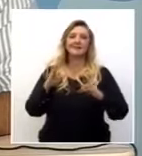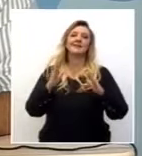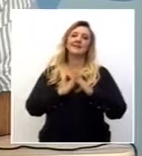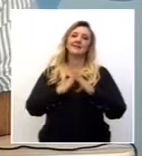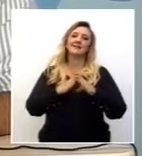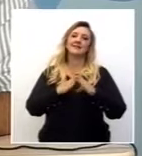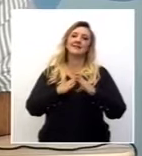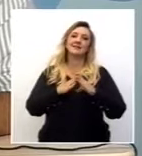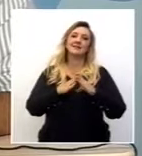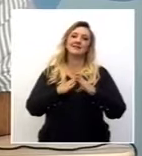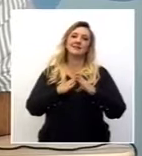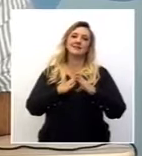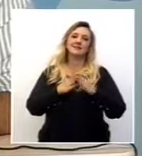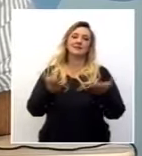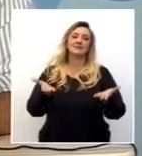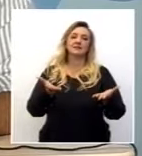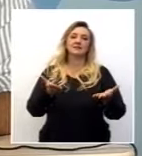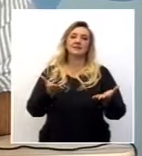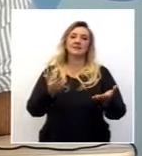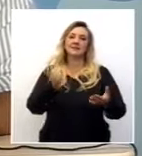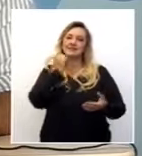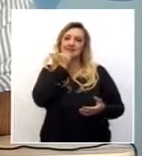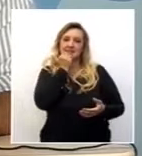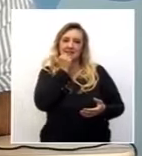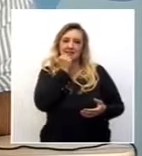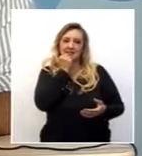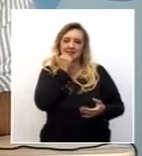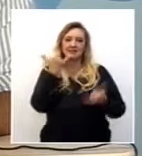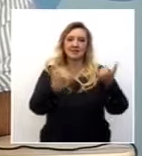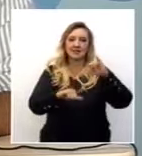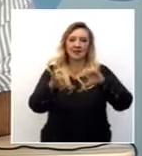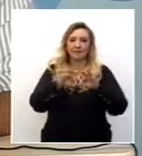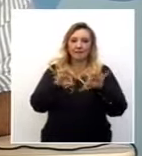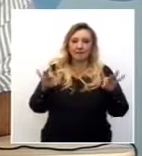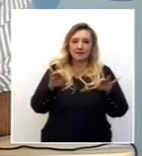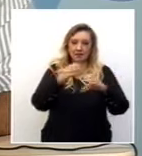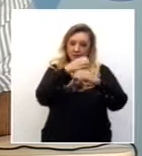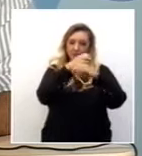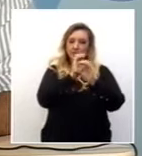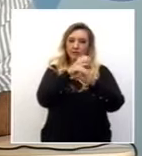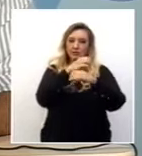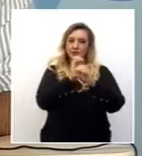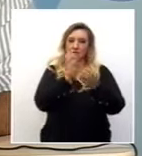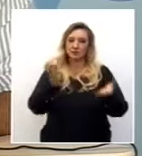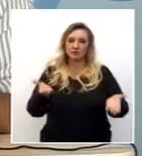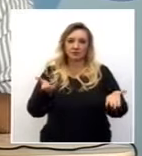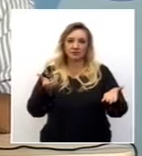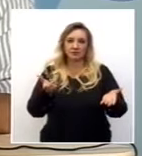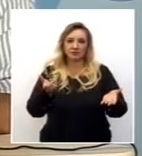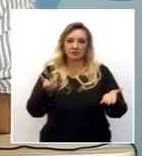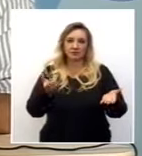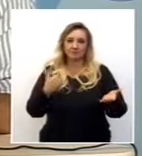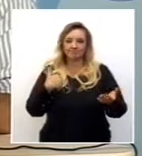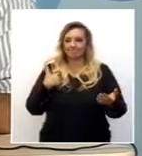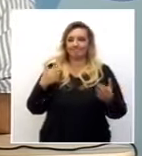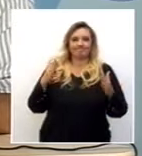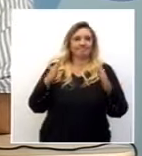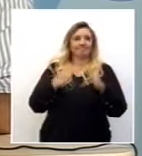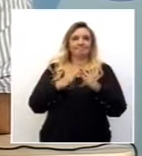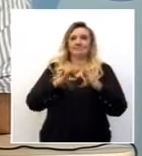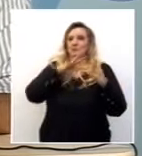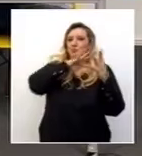para ciências, né, química, física e biologia, a nossa residência é